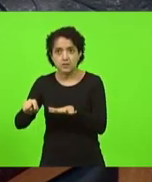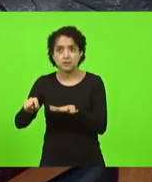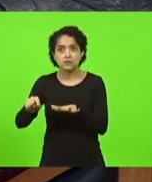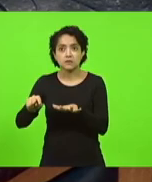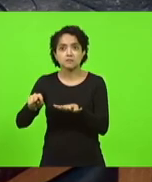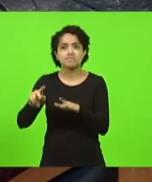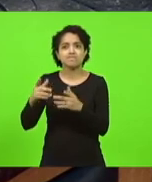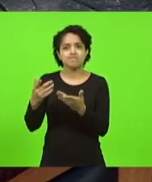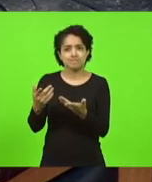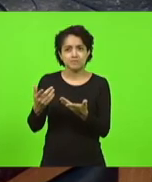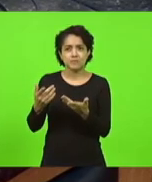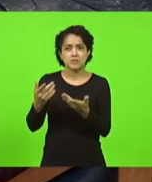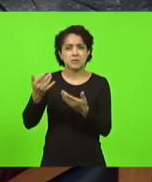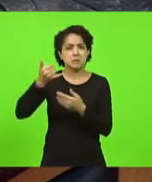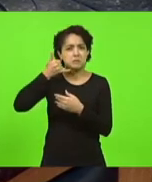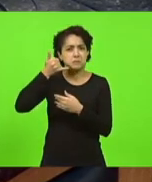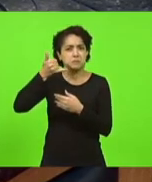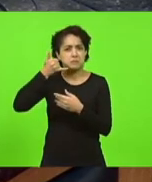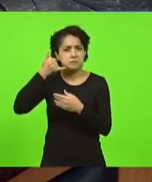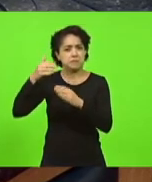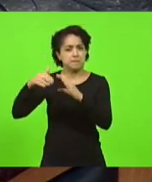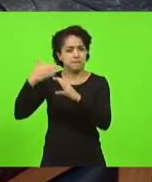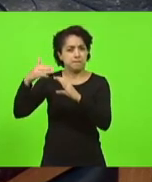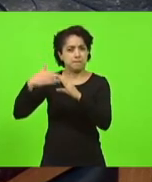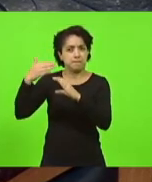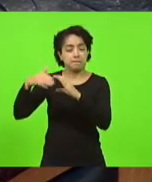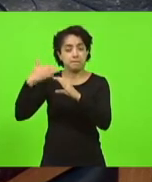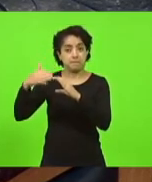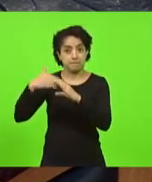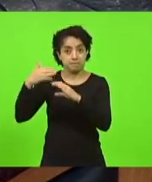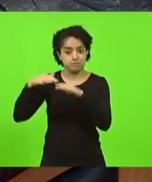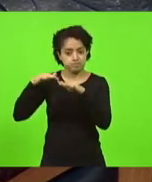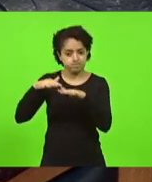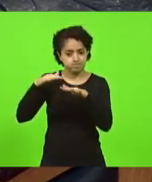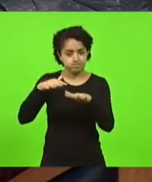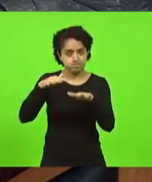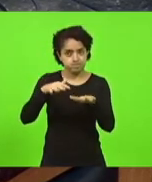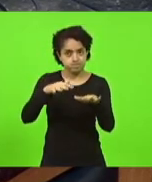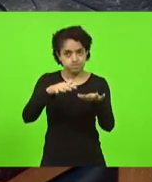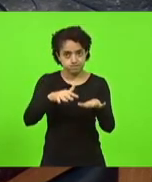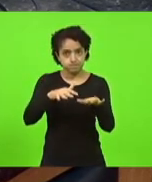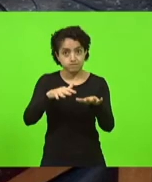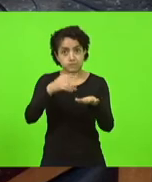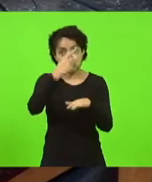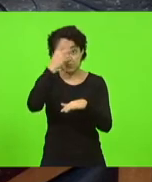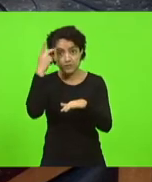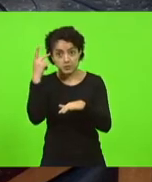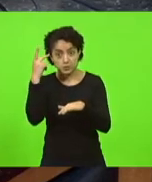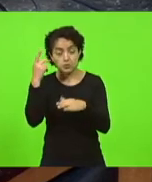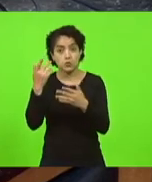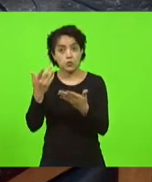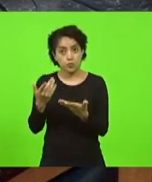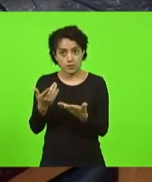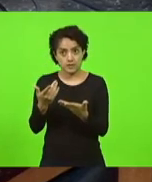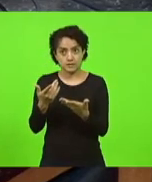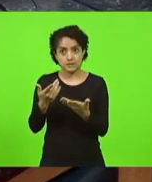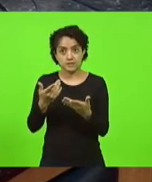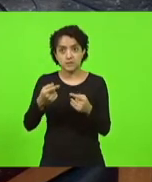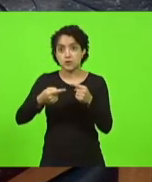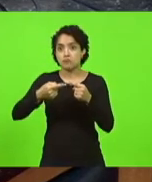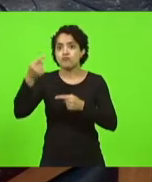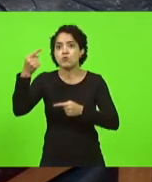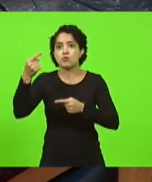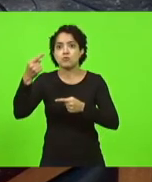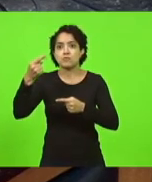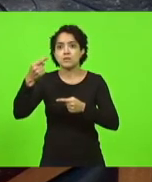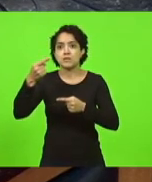bombardeada com ligações e mensagens no movimento orquestrado de pessoas que, por discordarem da minha